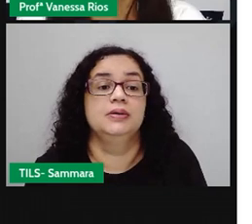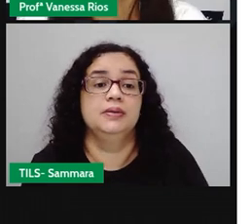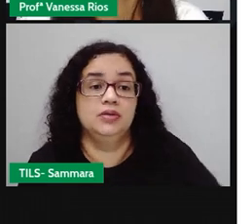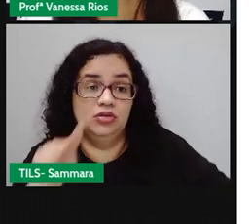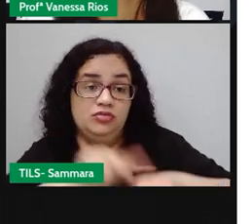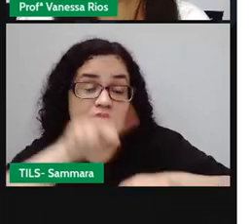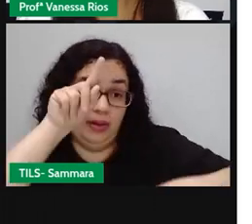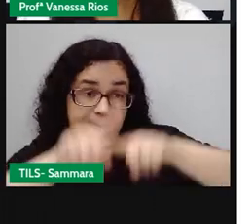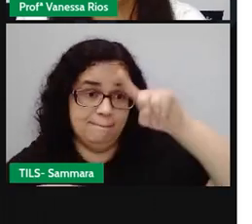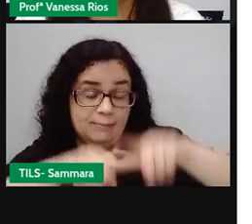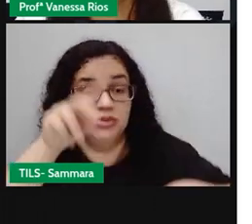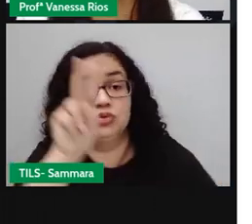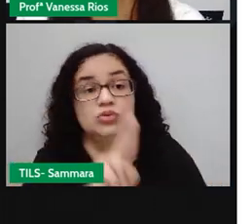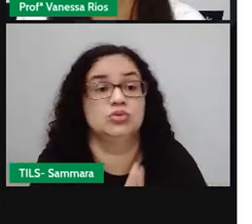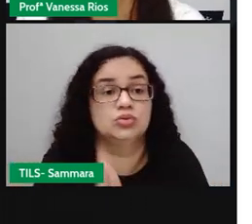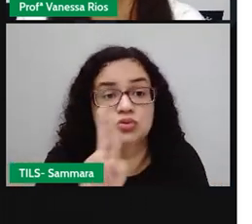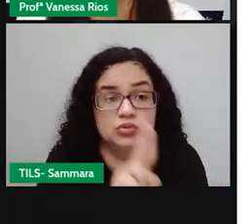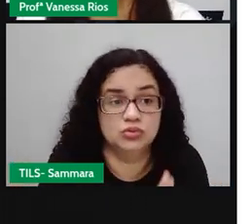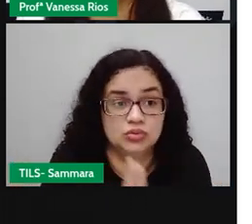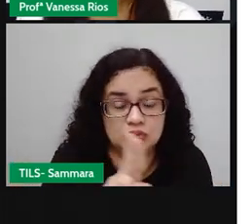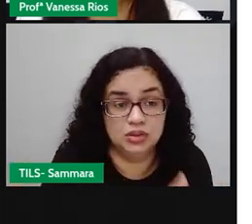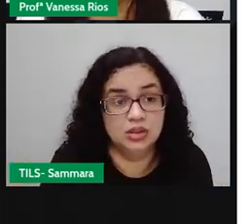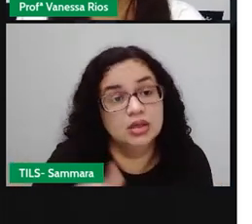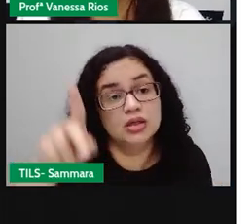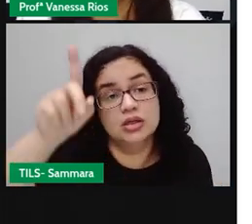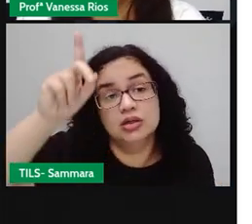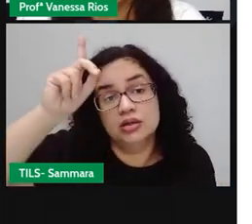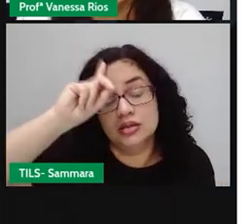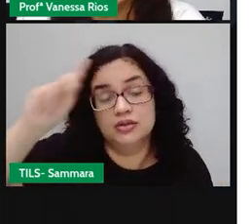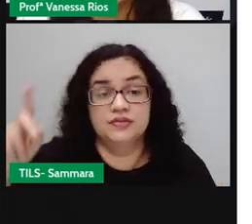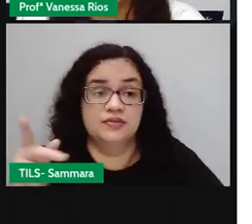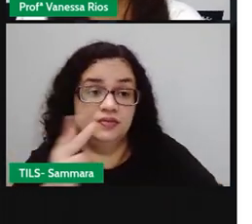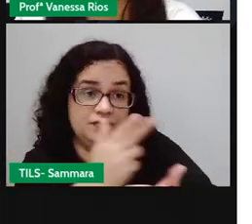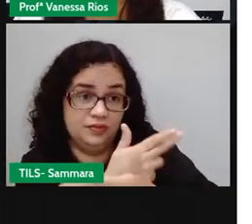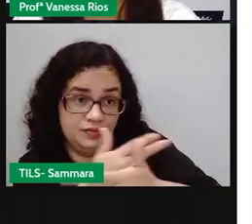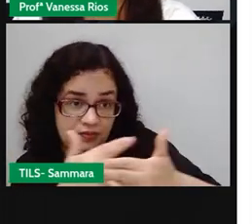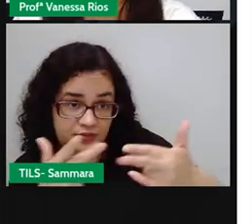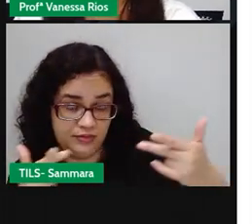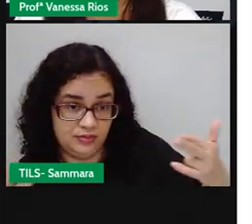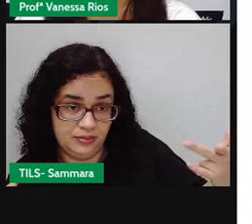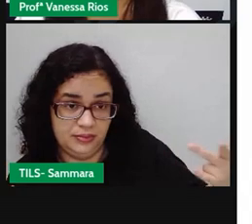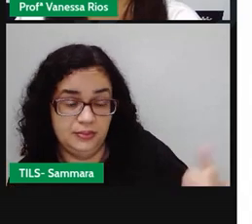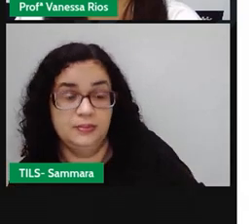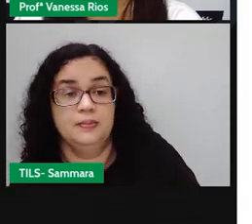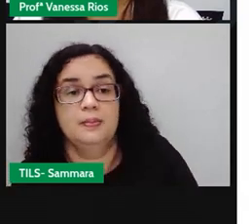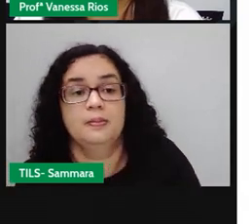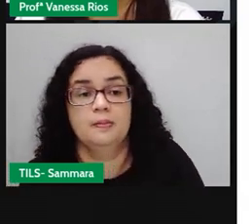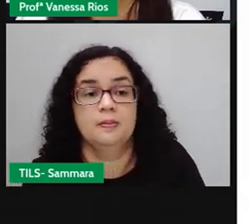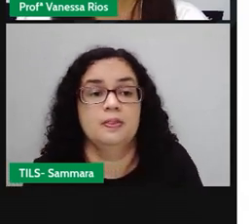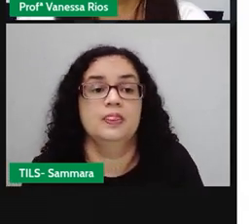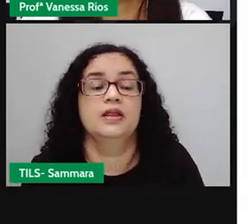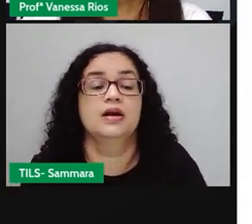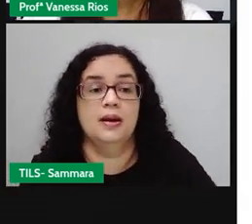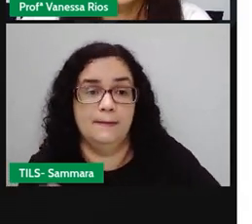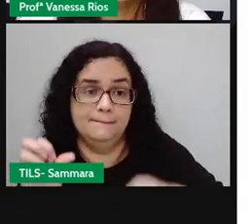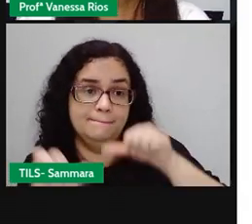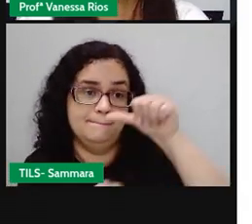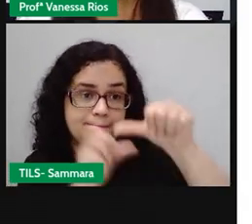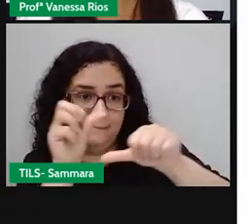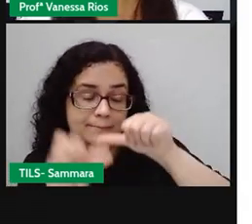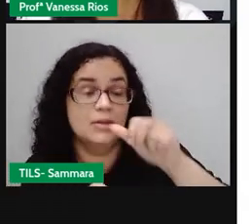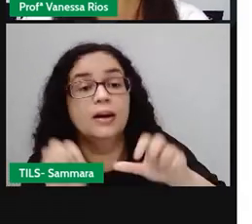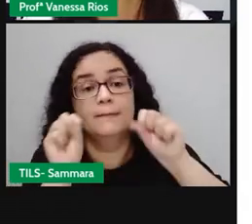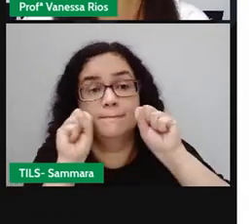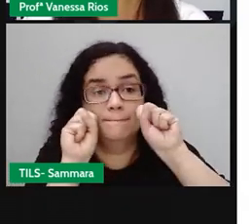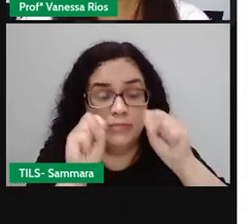material muito utilizado nos objetos do dia a dia, em diversas funções, porque ele permite a moldagem, né? A